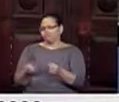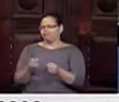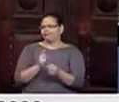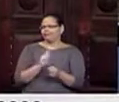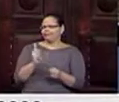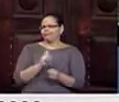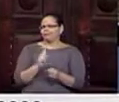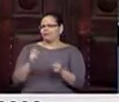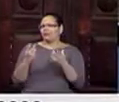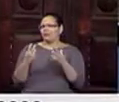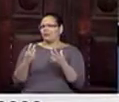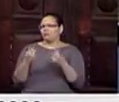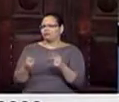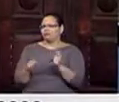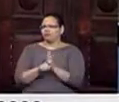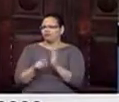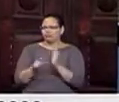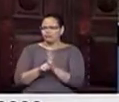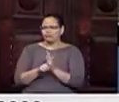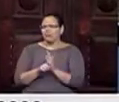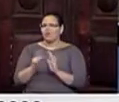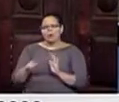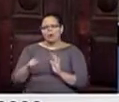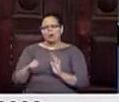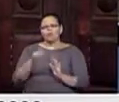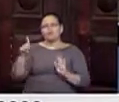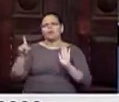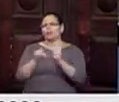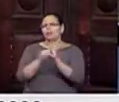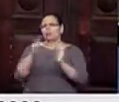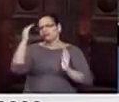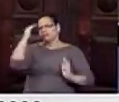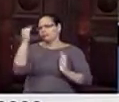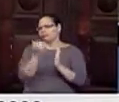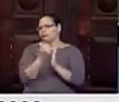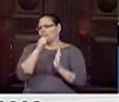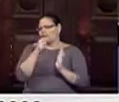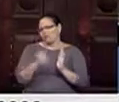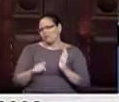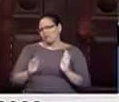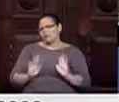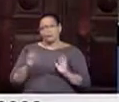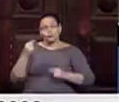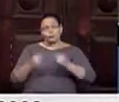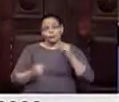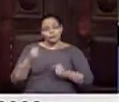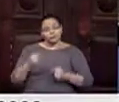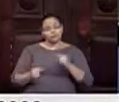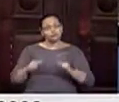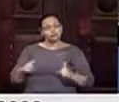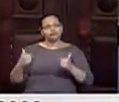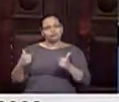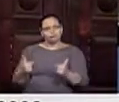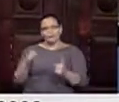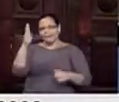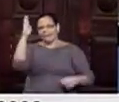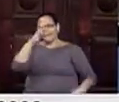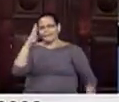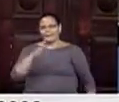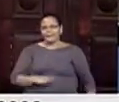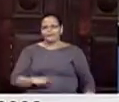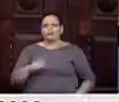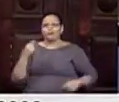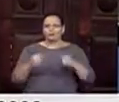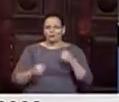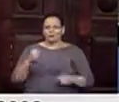favor de droga nenhuma nem as drogas legais e ilegais o que se trata é como fazer uma política eficiente no brasil a política